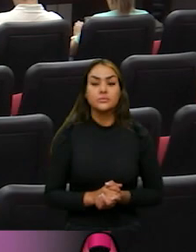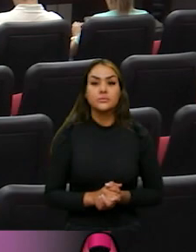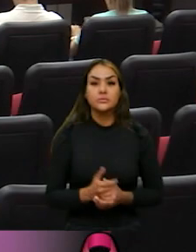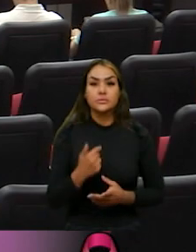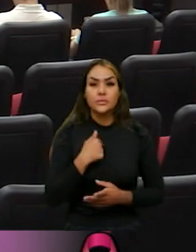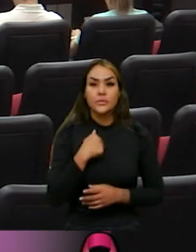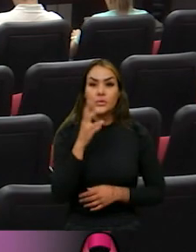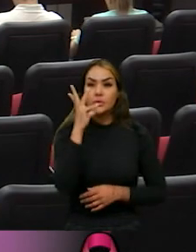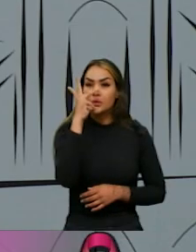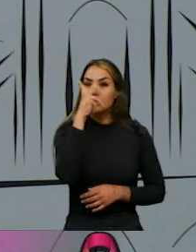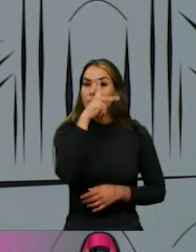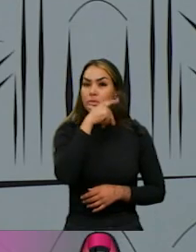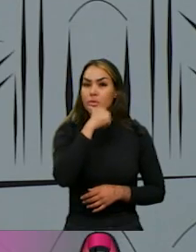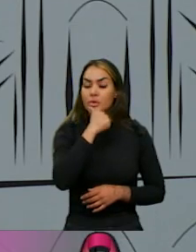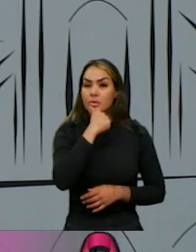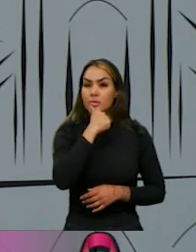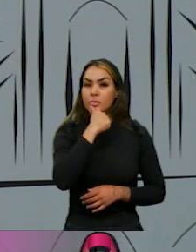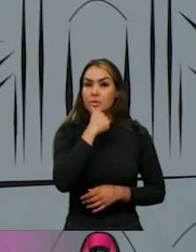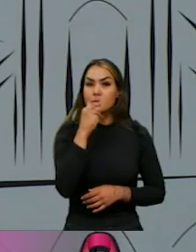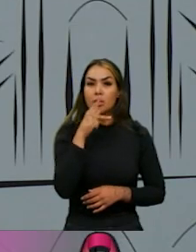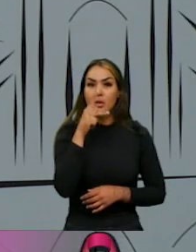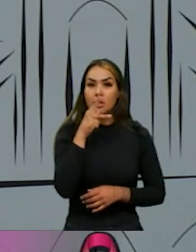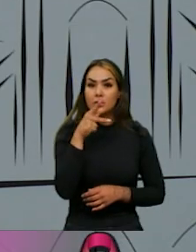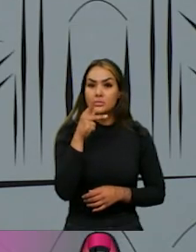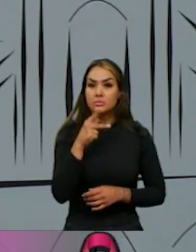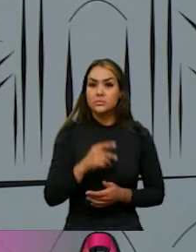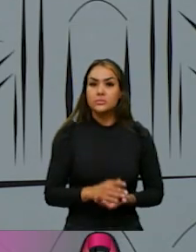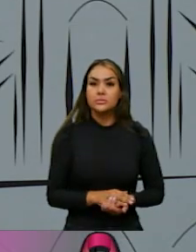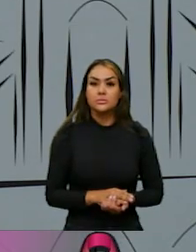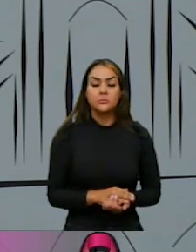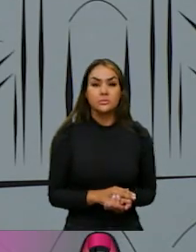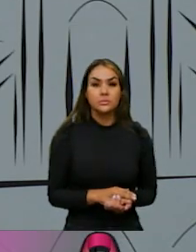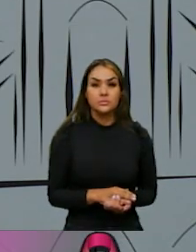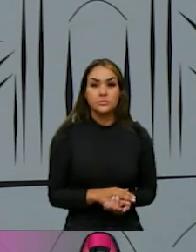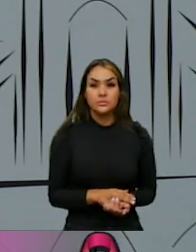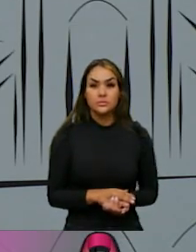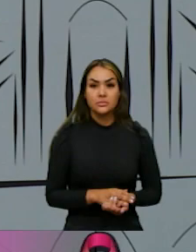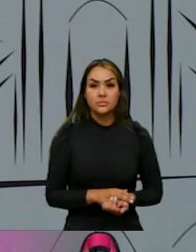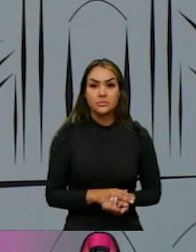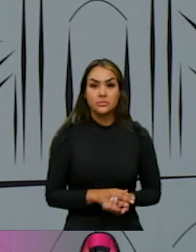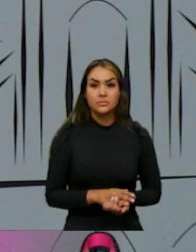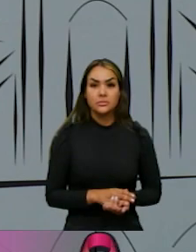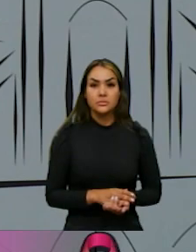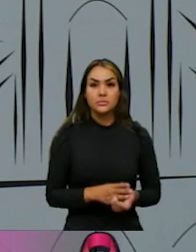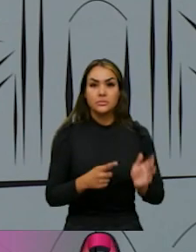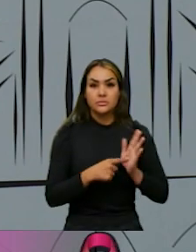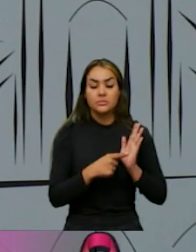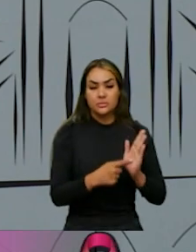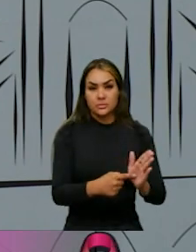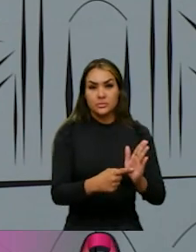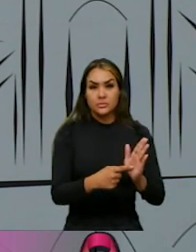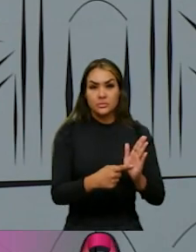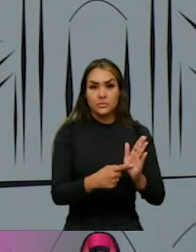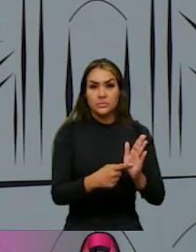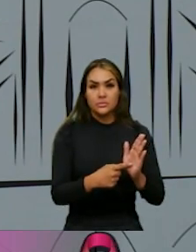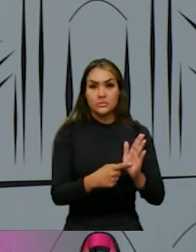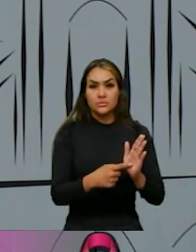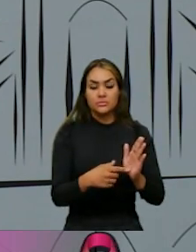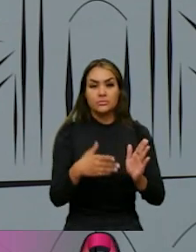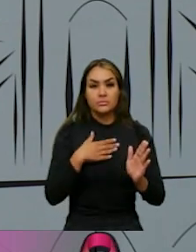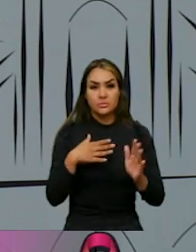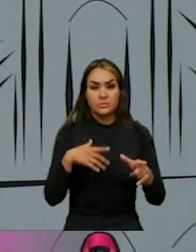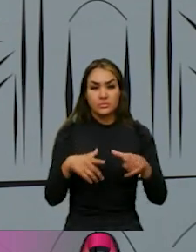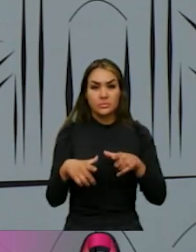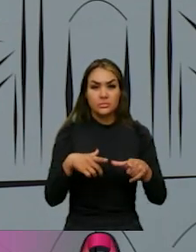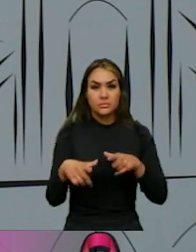um pouquinho para fazer o uso da palavra e mostrar o esforço que houve por parte deste